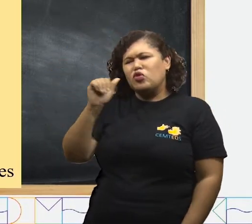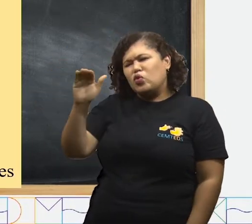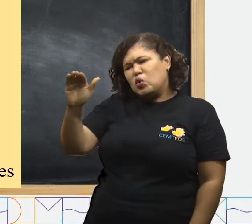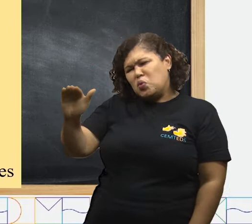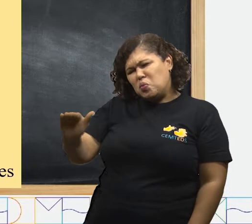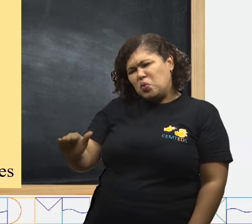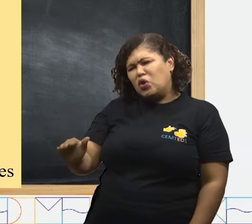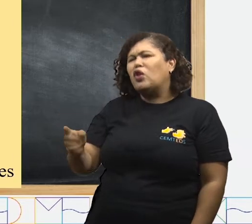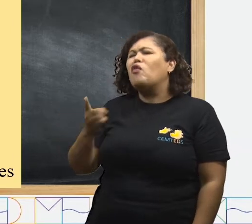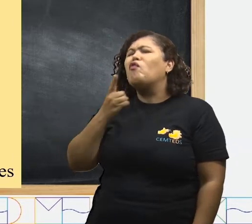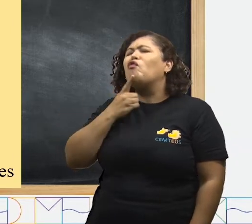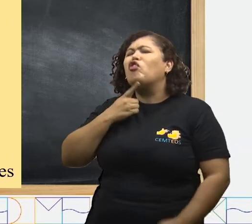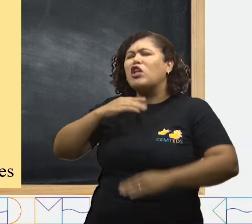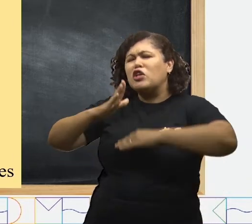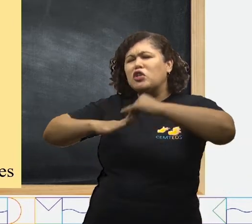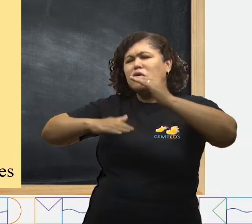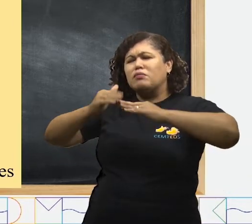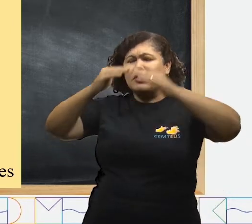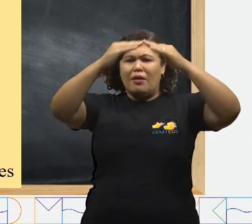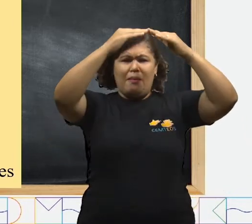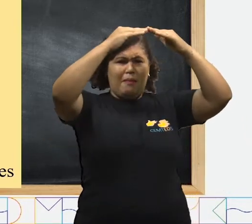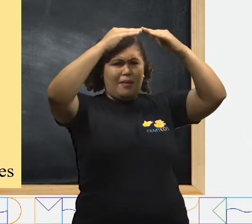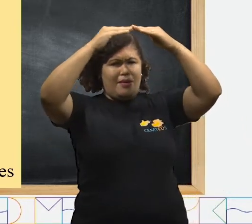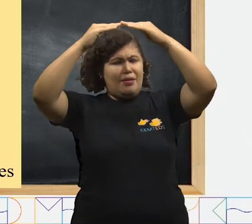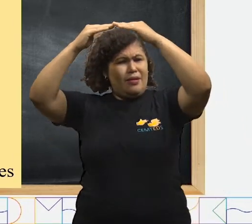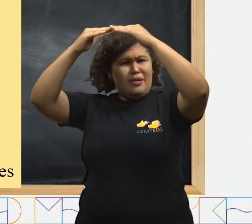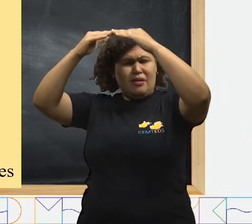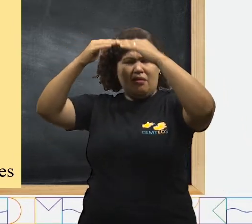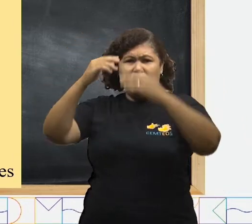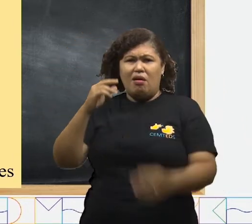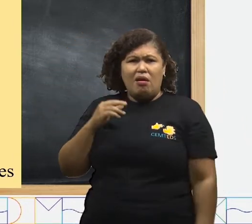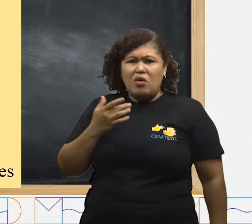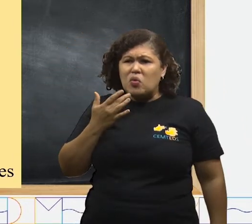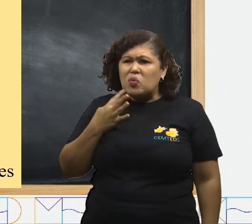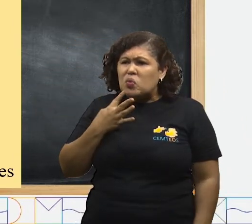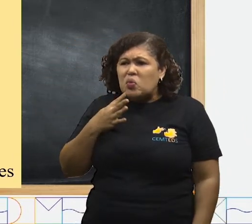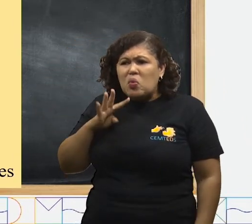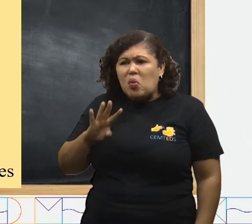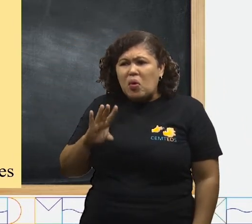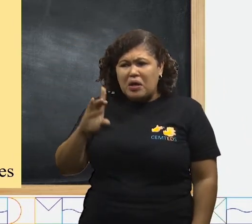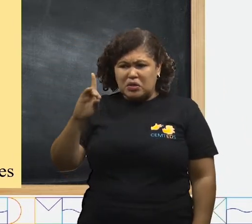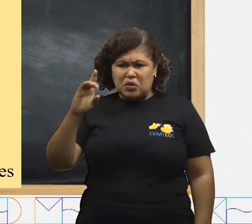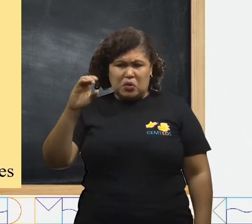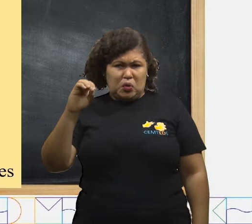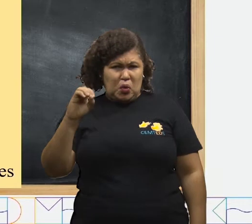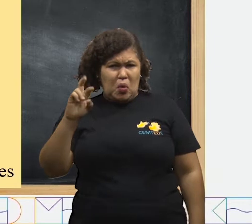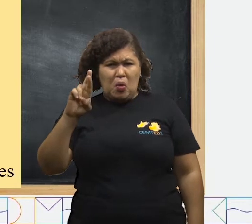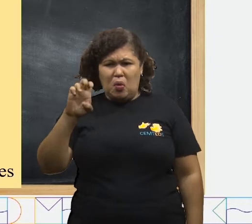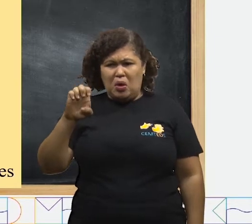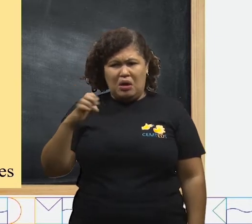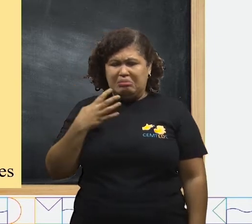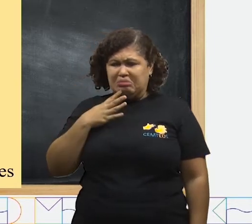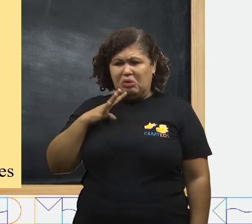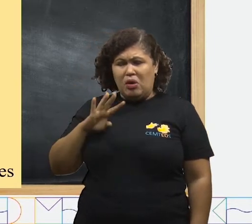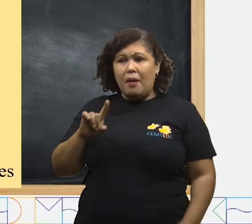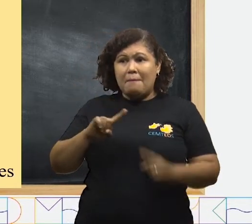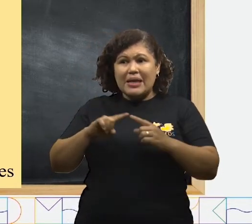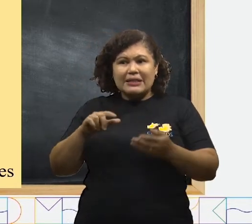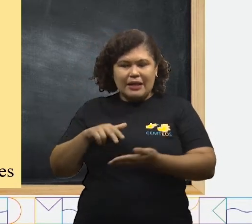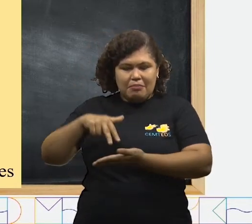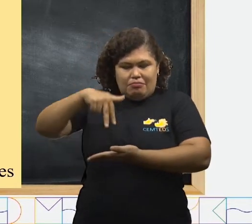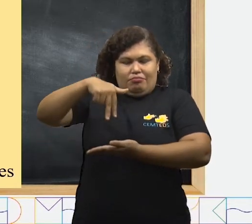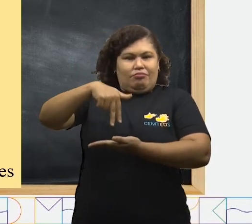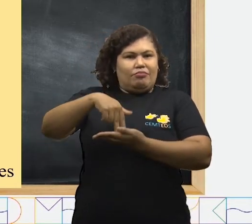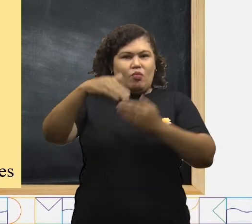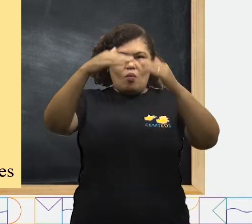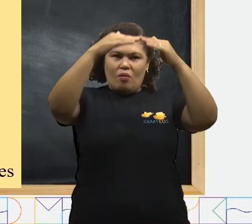menina, tão pequenina, quer ser bailarina. Não conhece nem dó nem ré, mas sabe ficar na ponta